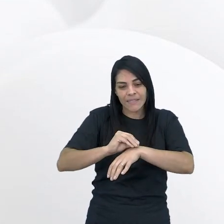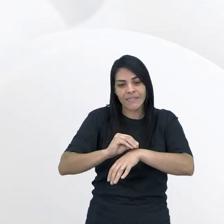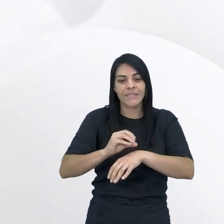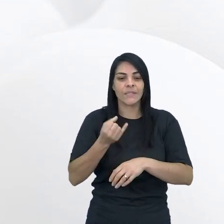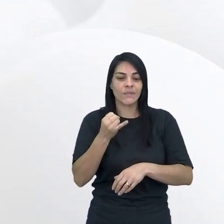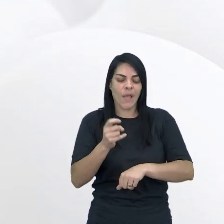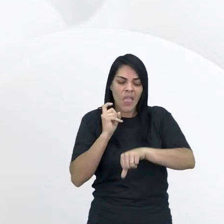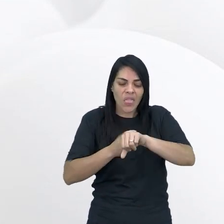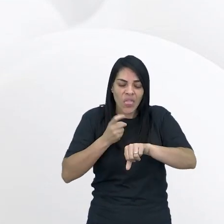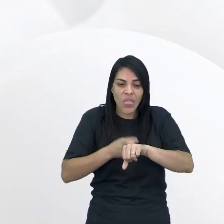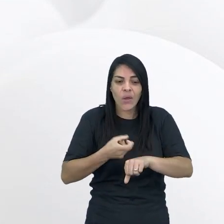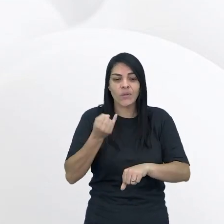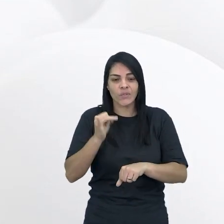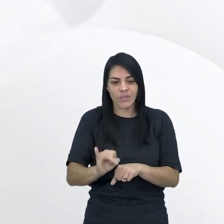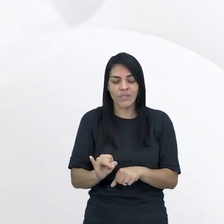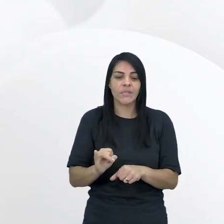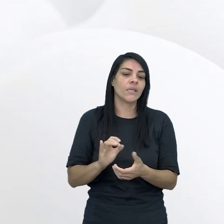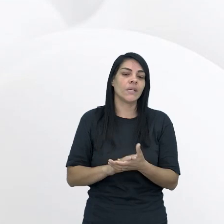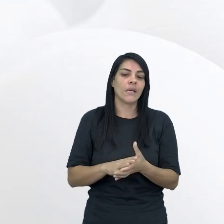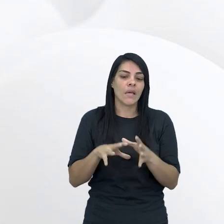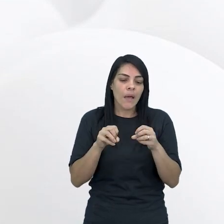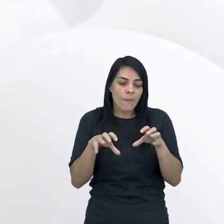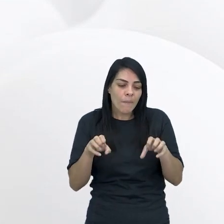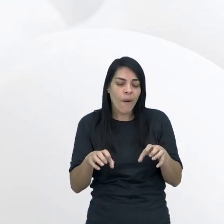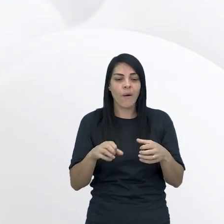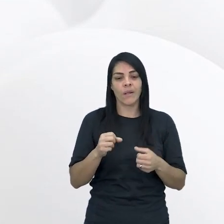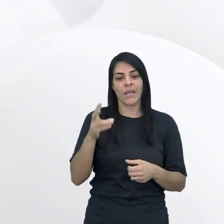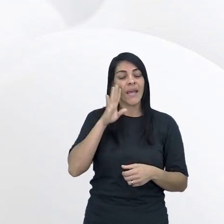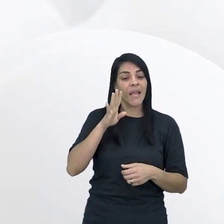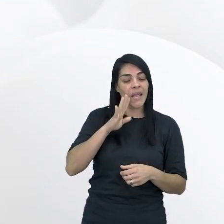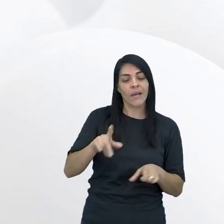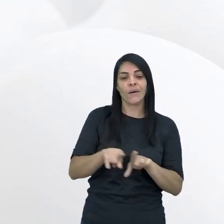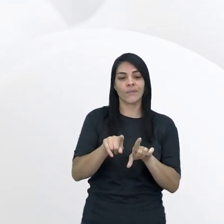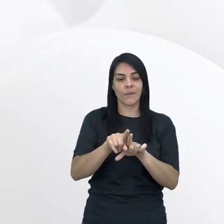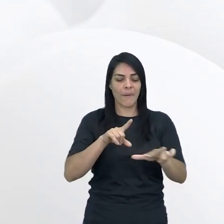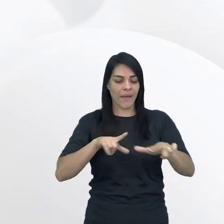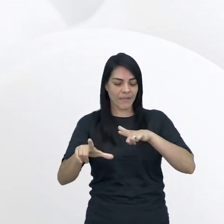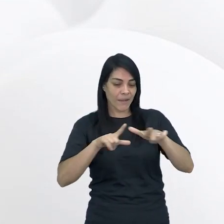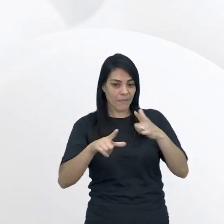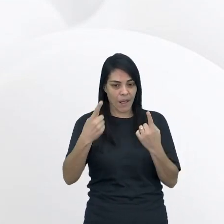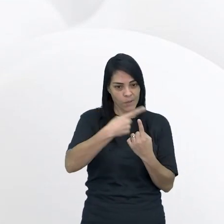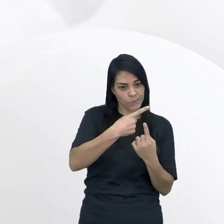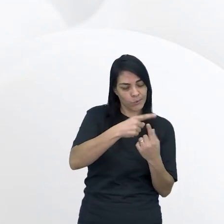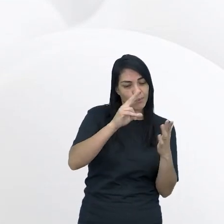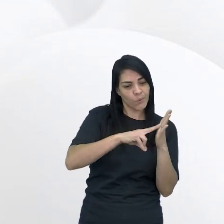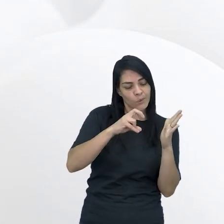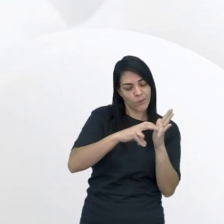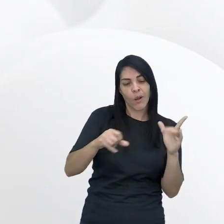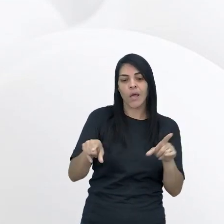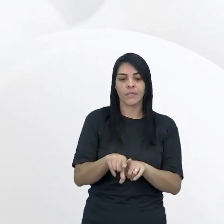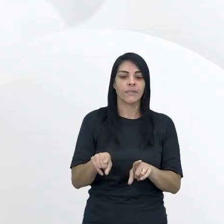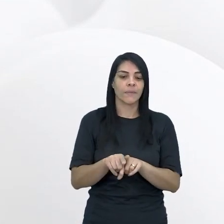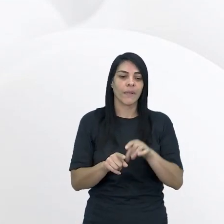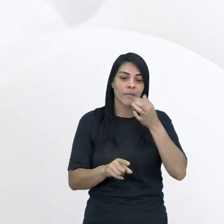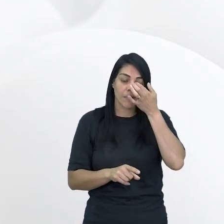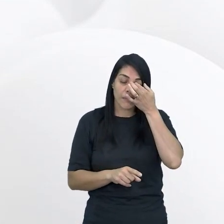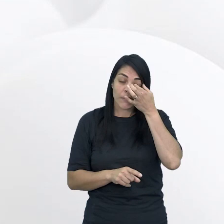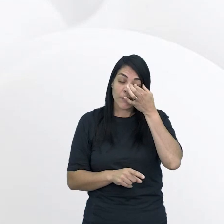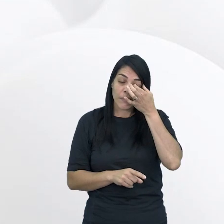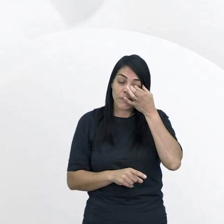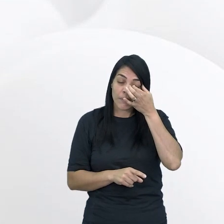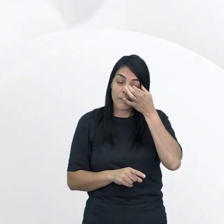é duro, se está oco, se é molinho. É legal trabalhar com esse tipo de vocabulário também.